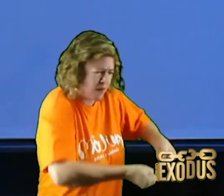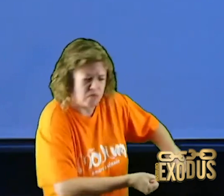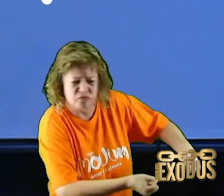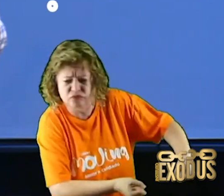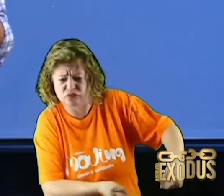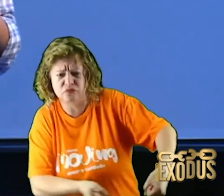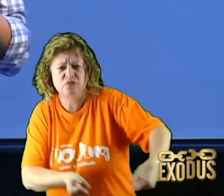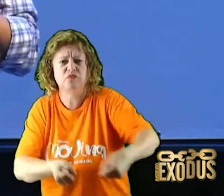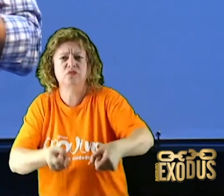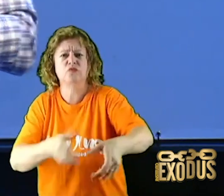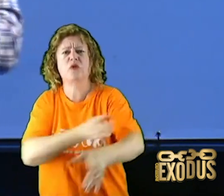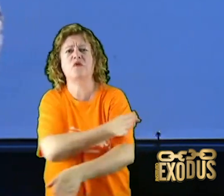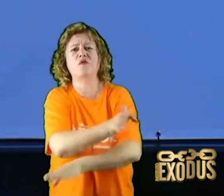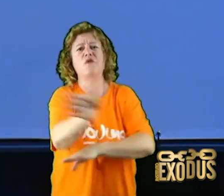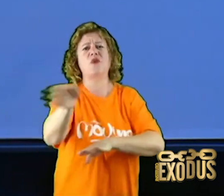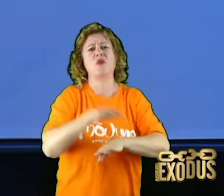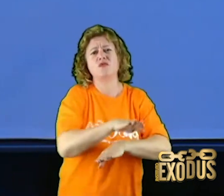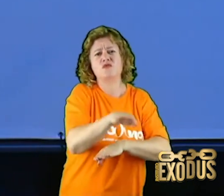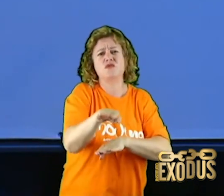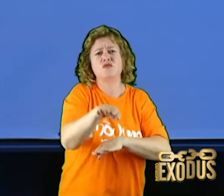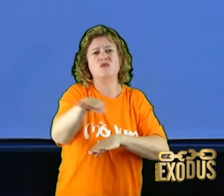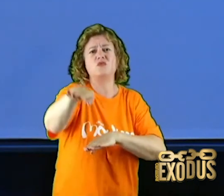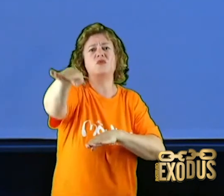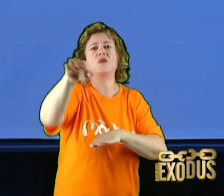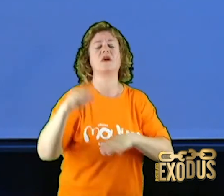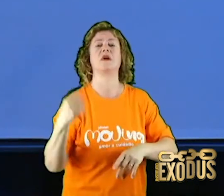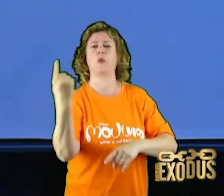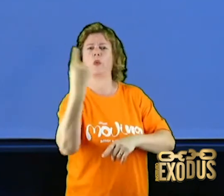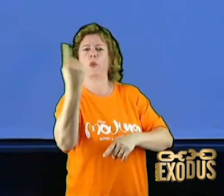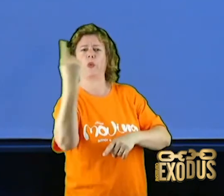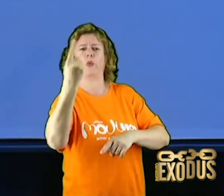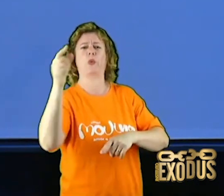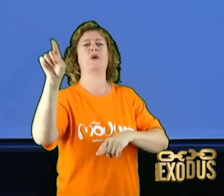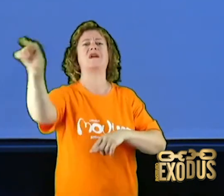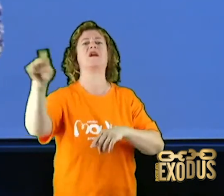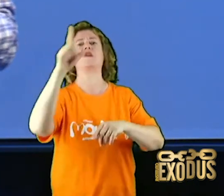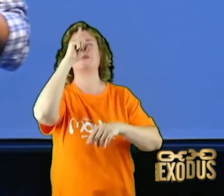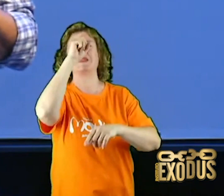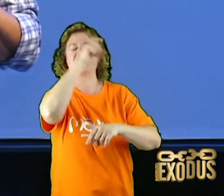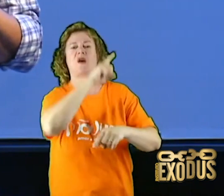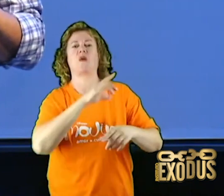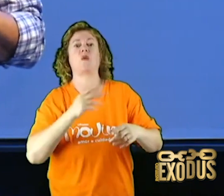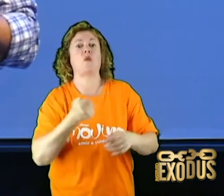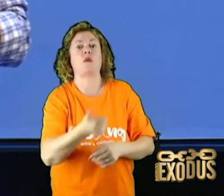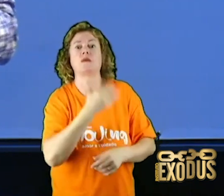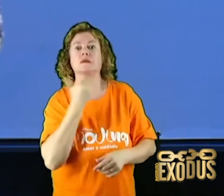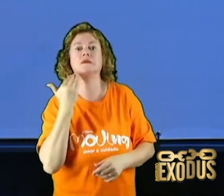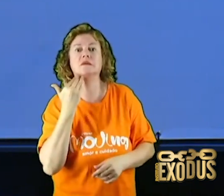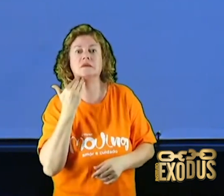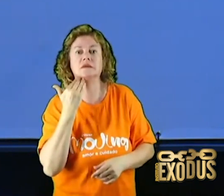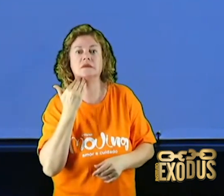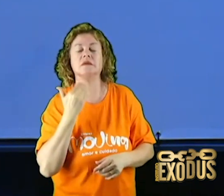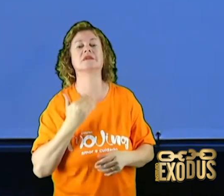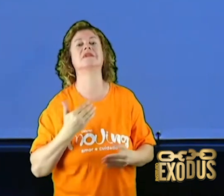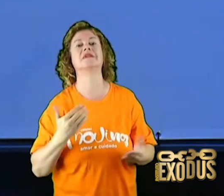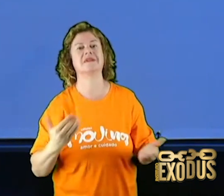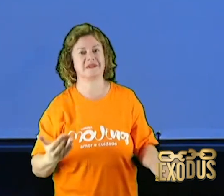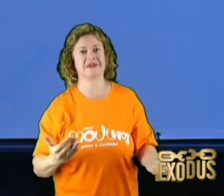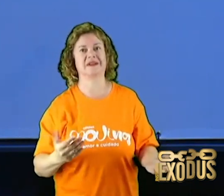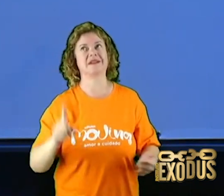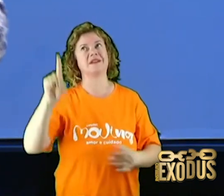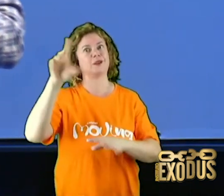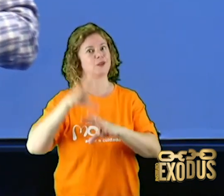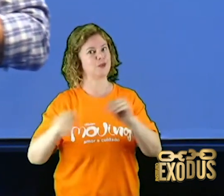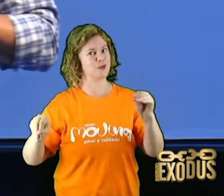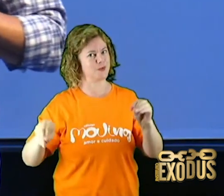vai contra qualquer tipo de esperança. Eu era bem novo na fé e eu